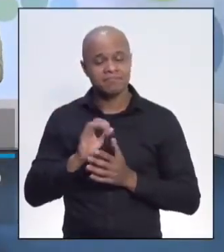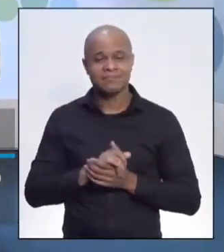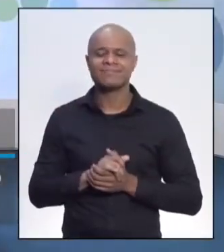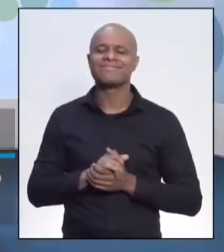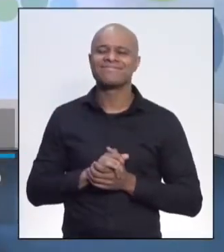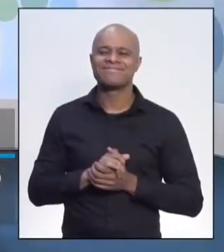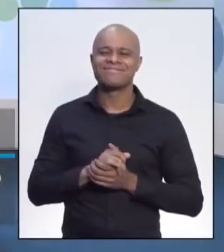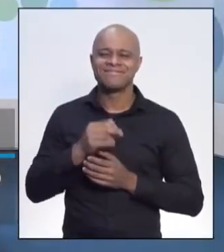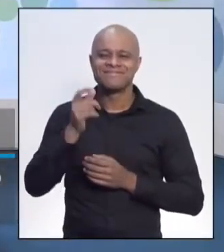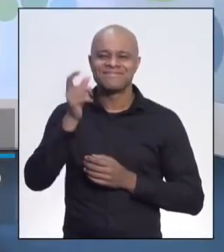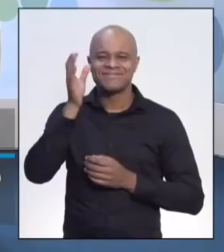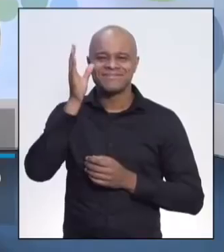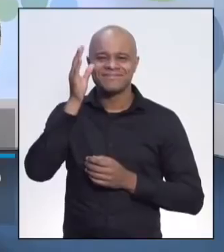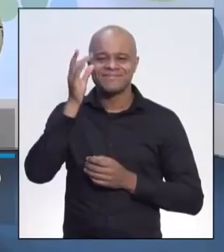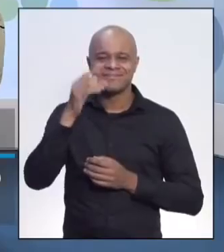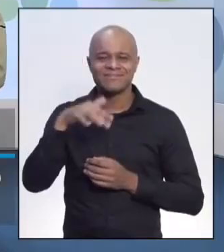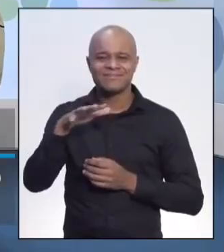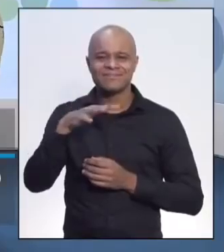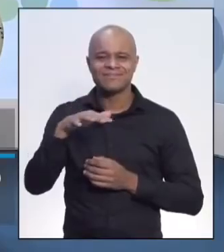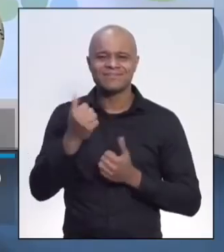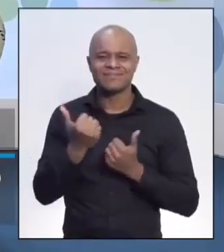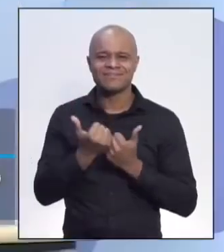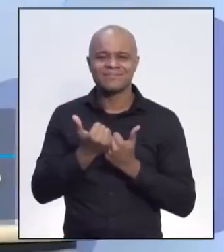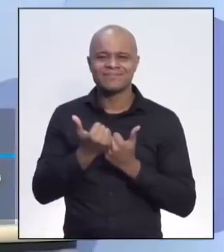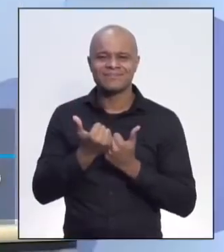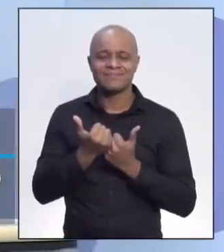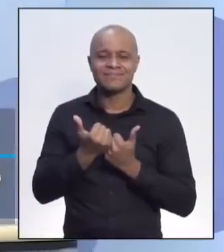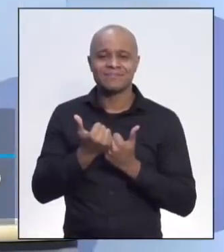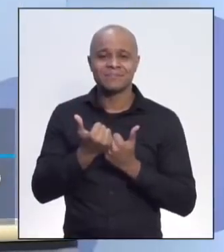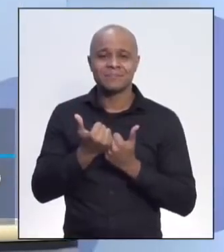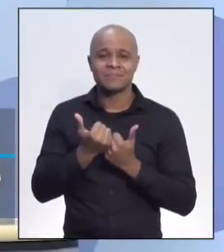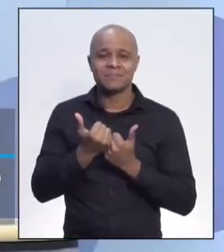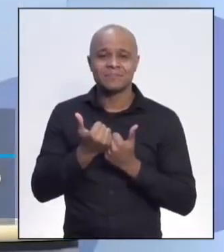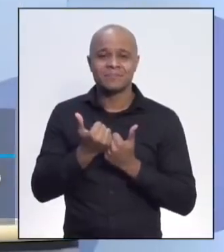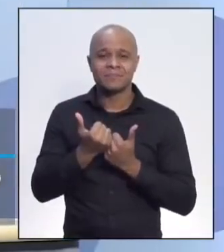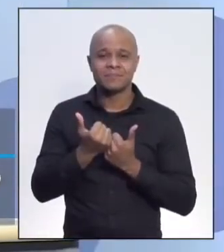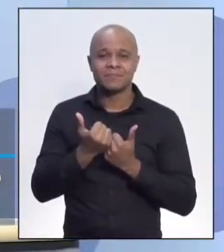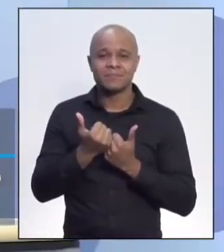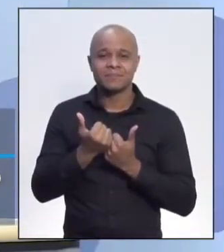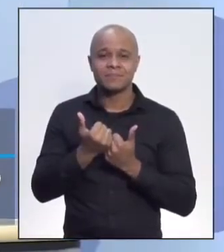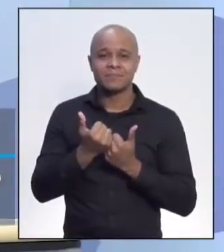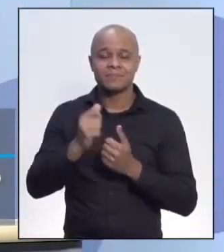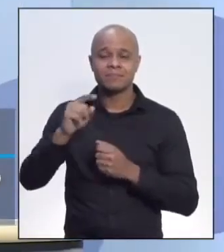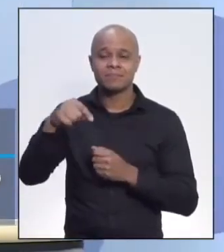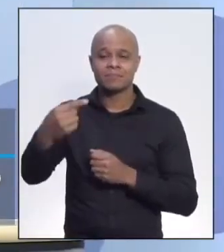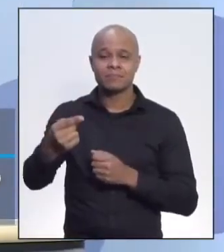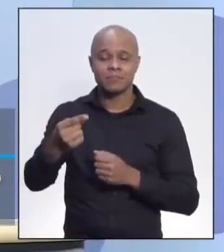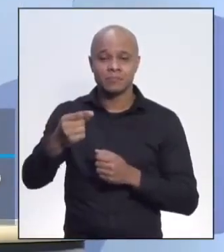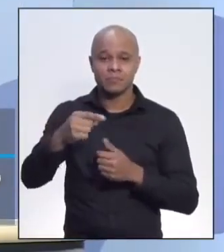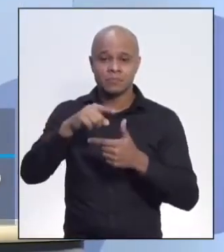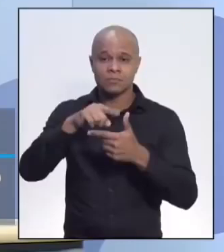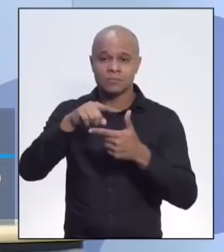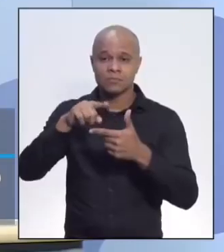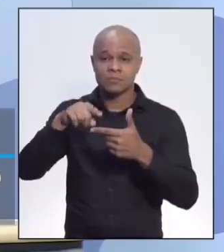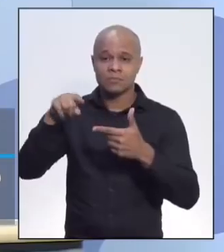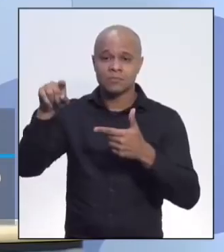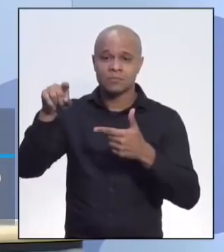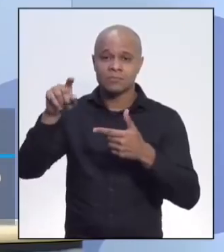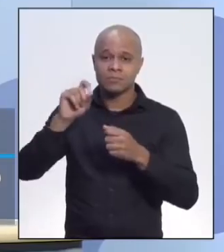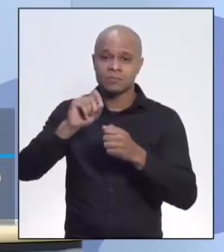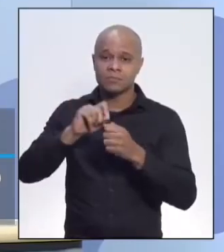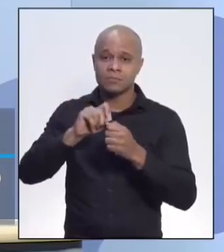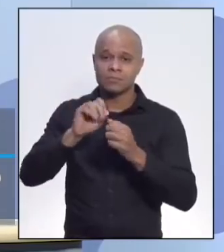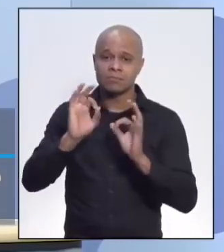bem comum para o ordenado, da substituição, e a consequente construção do gráfico, né, que é sempre uma linha reta nesse caso, é